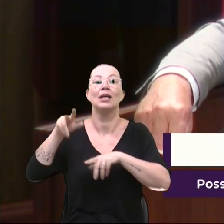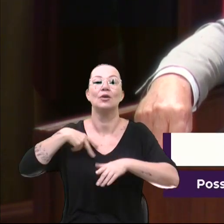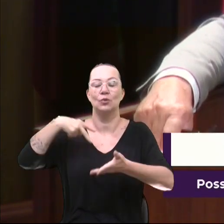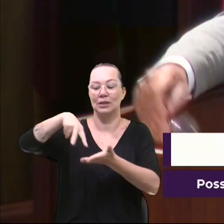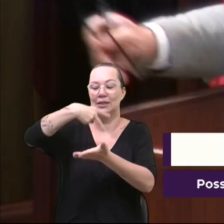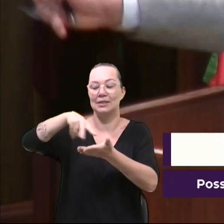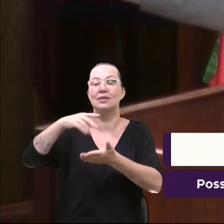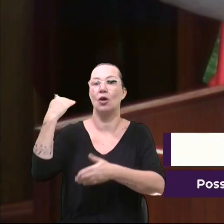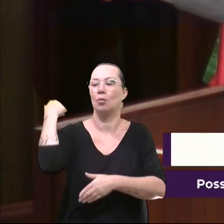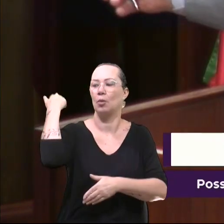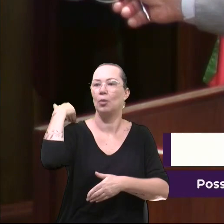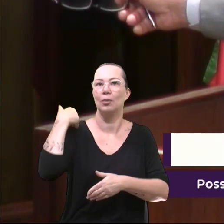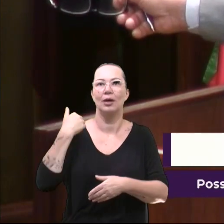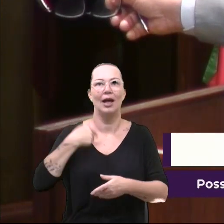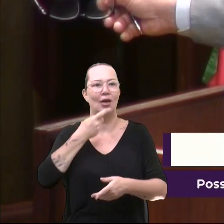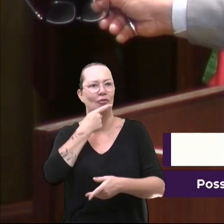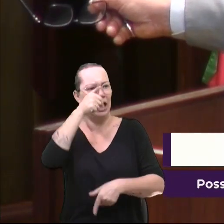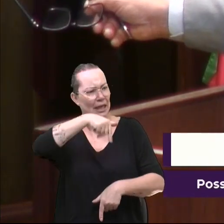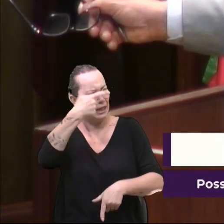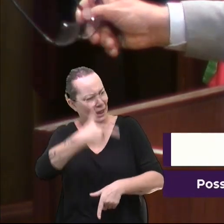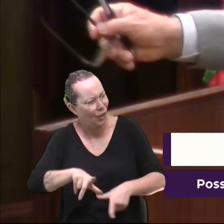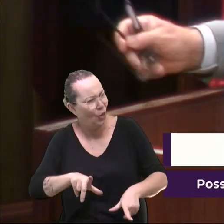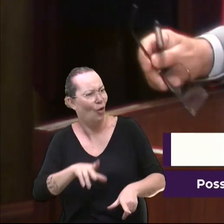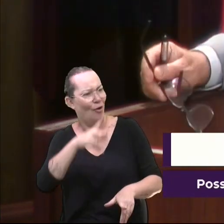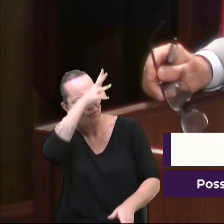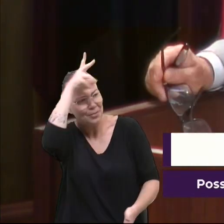O prefeito. Digo, mas daqui de novo, prefeito?